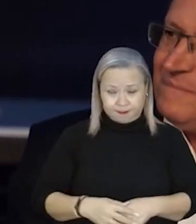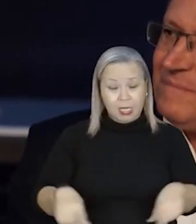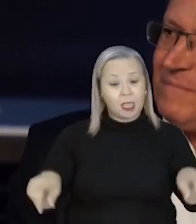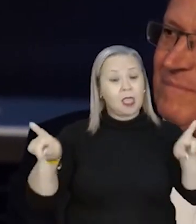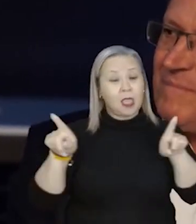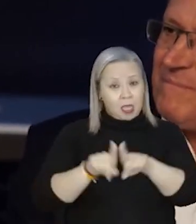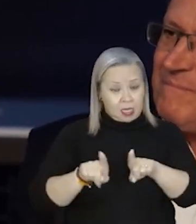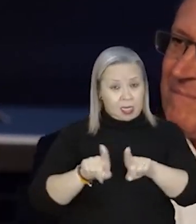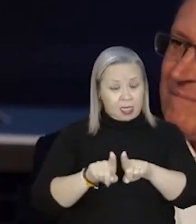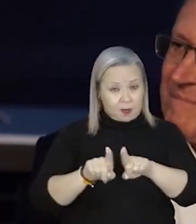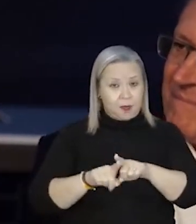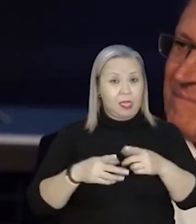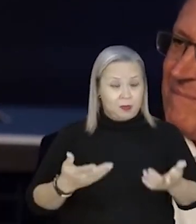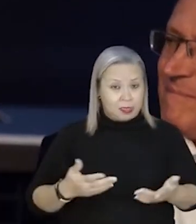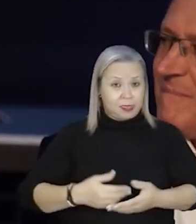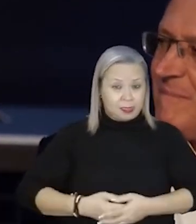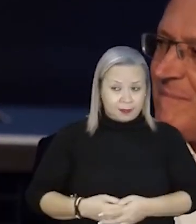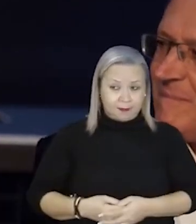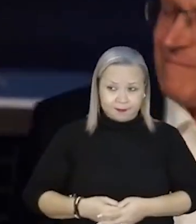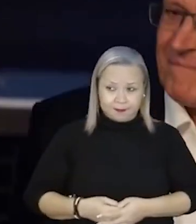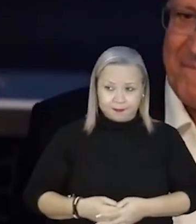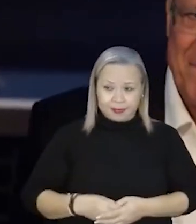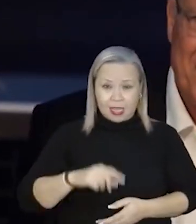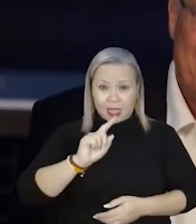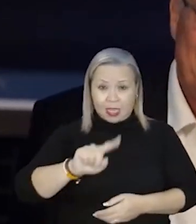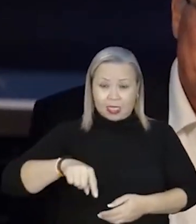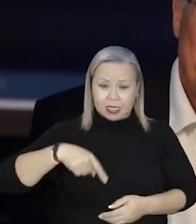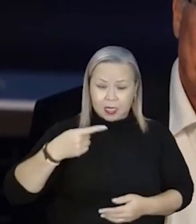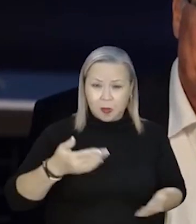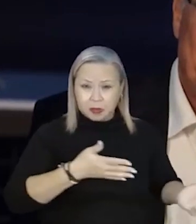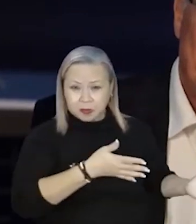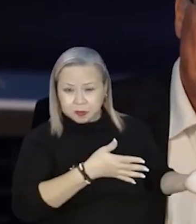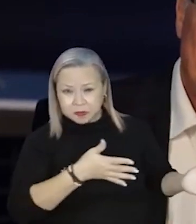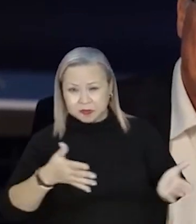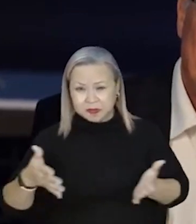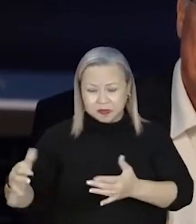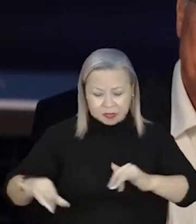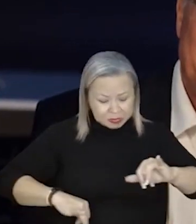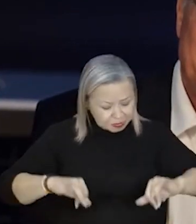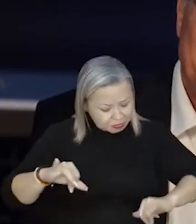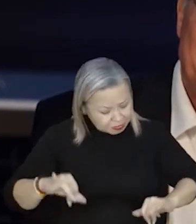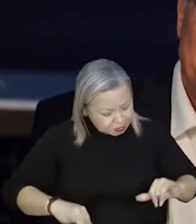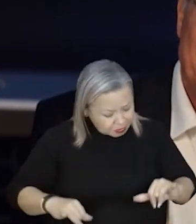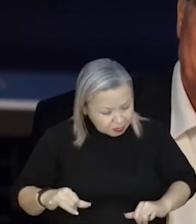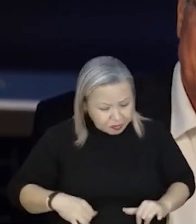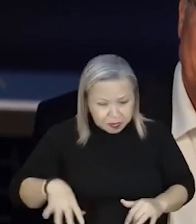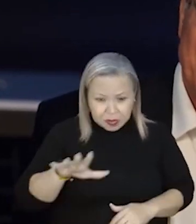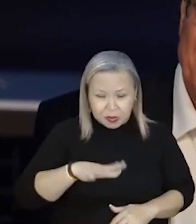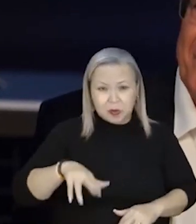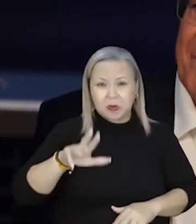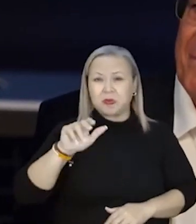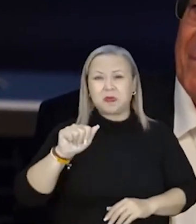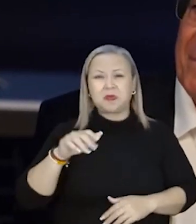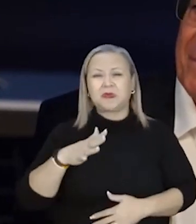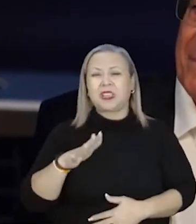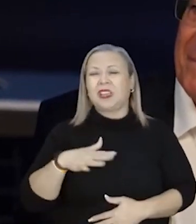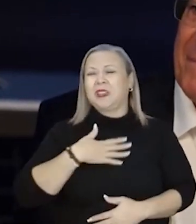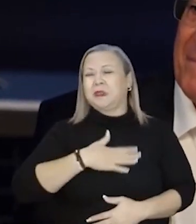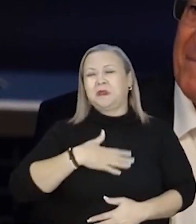E mesmo assim, depois de passar pelo que eu passei, eu nunca gosto de ficar lembrando o que eu passei.